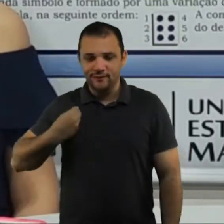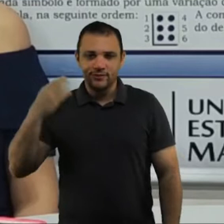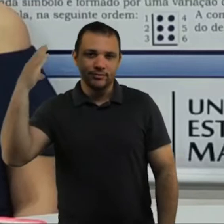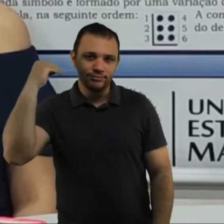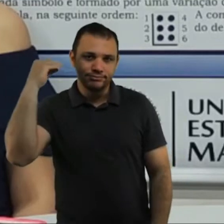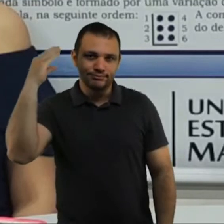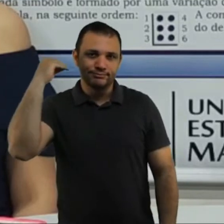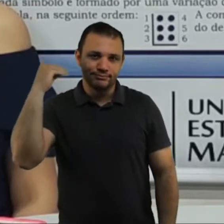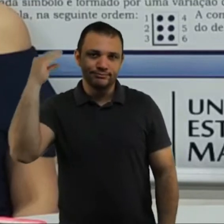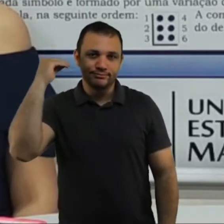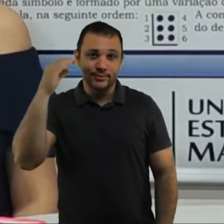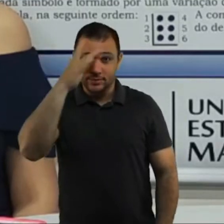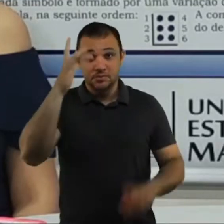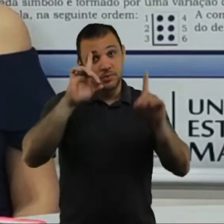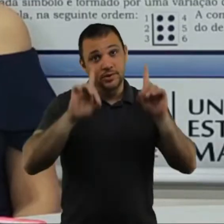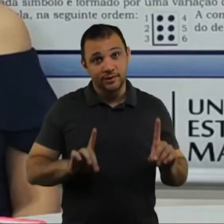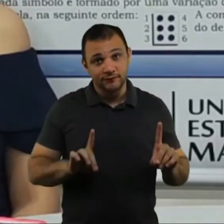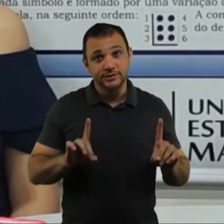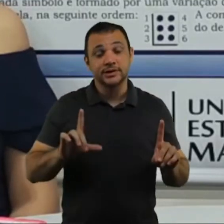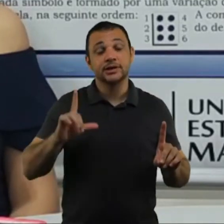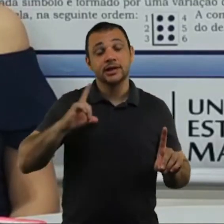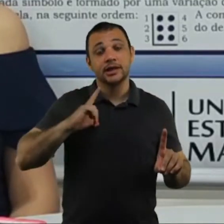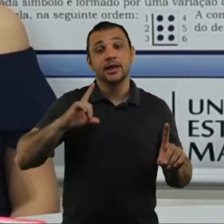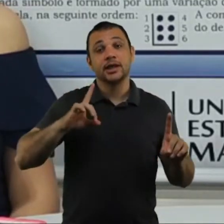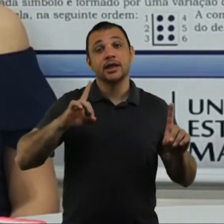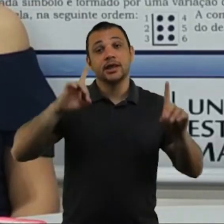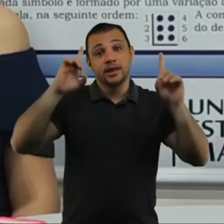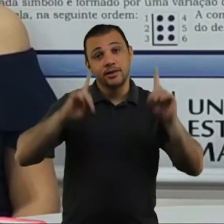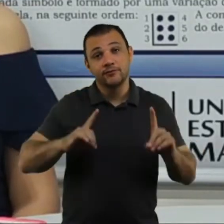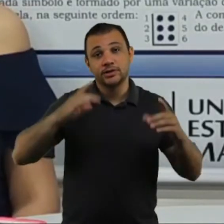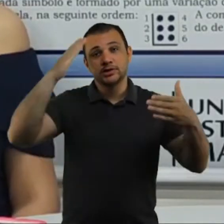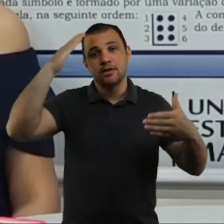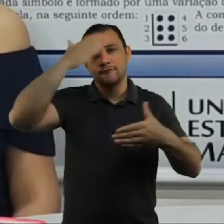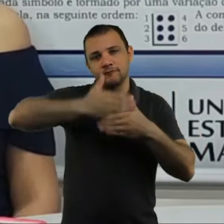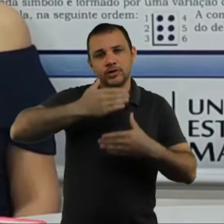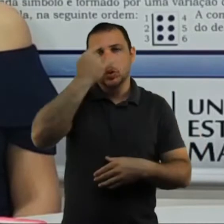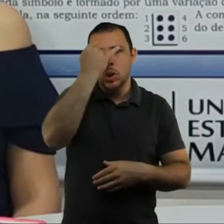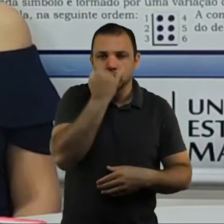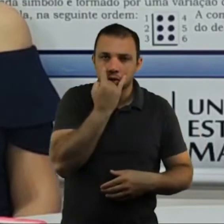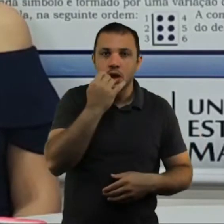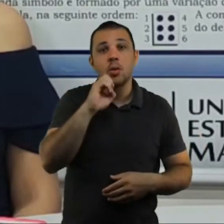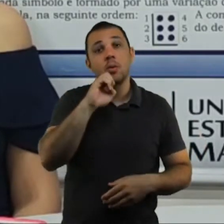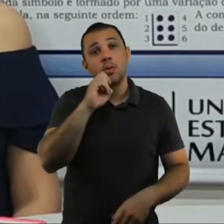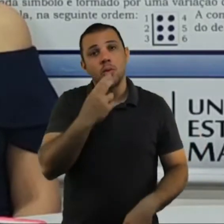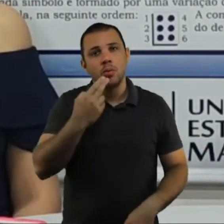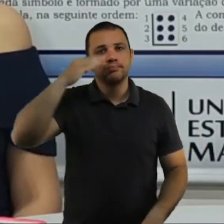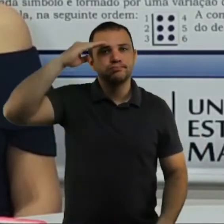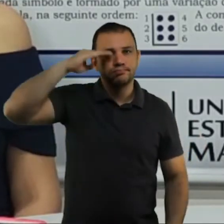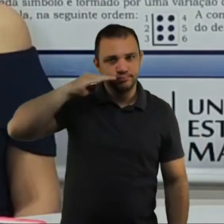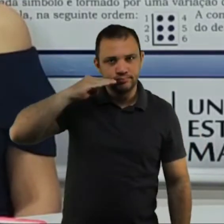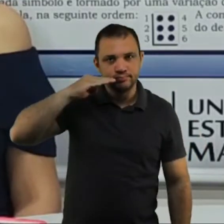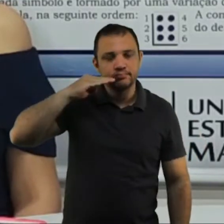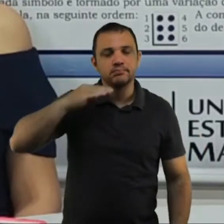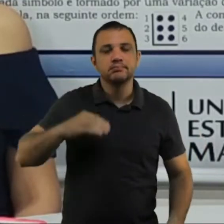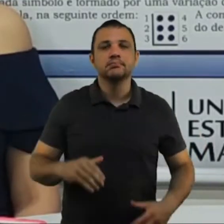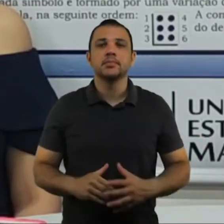no ouvido da pessoa com deficiência, né? Pessoa com deficiência que pode ser visual total, né? A pessoa